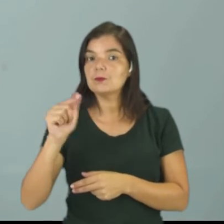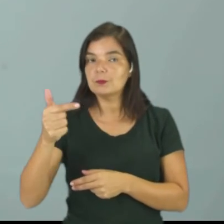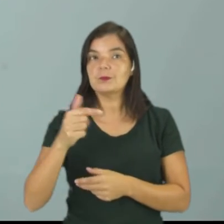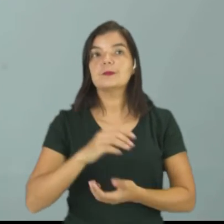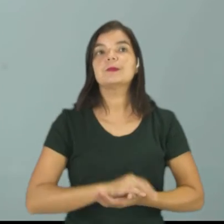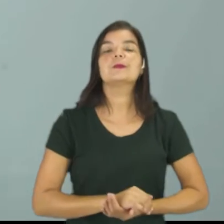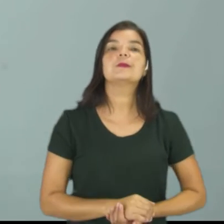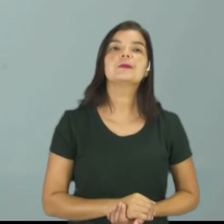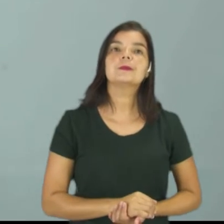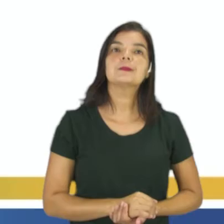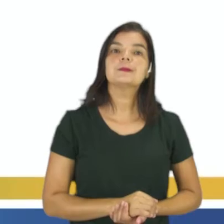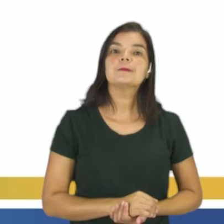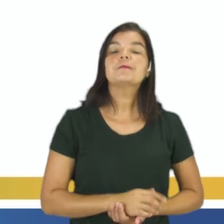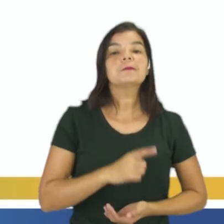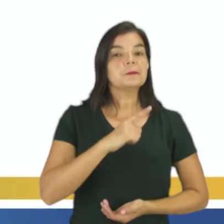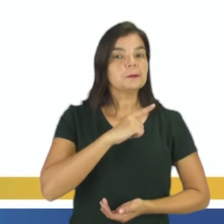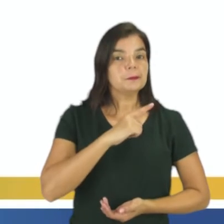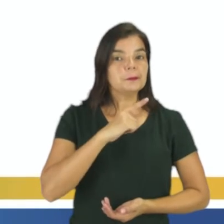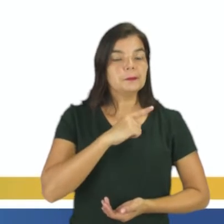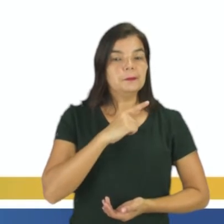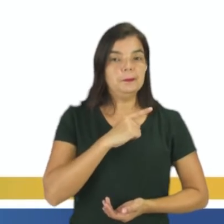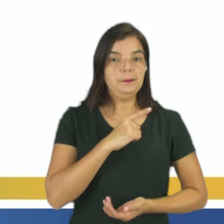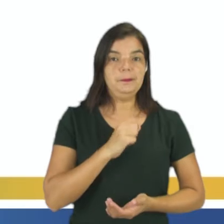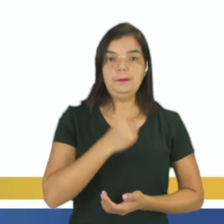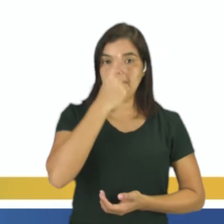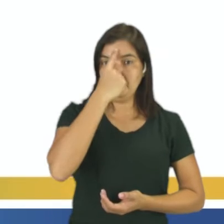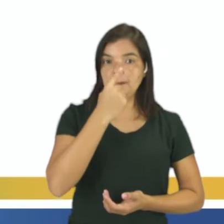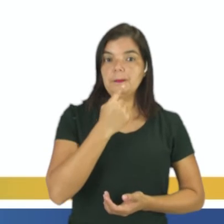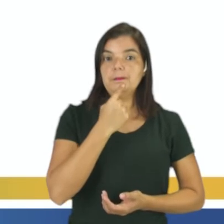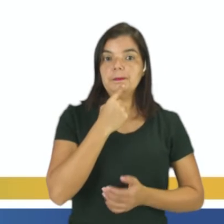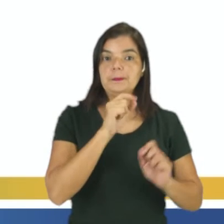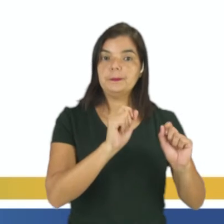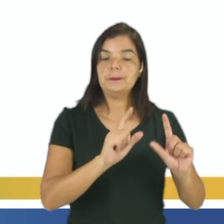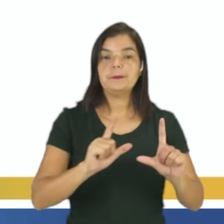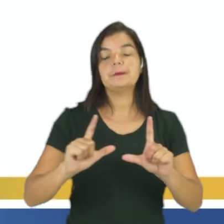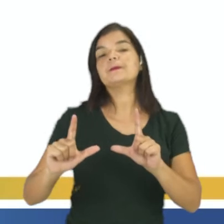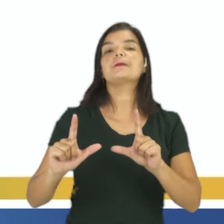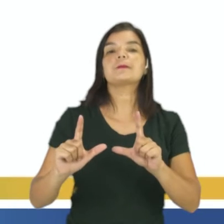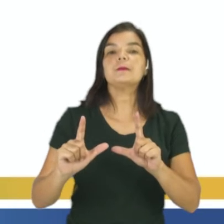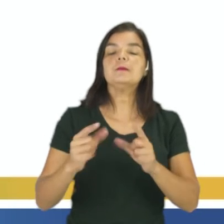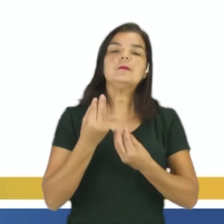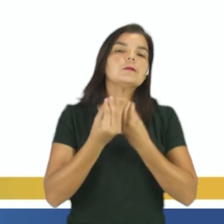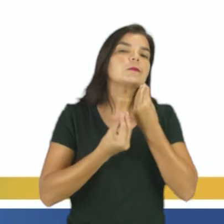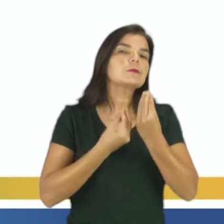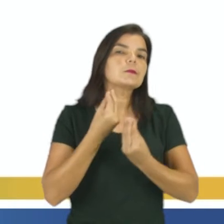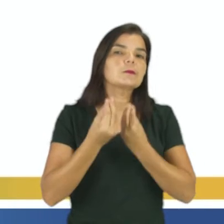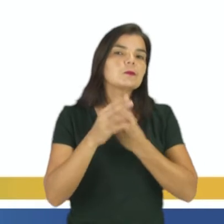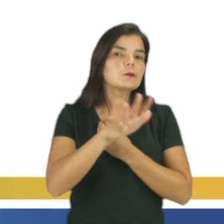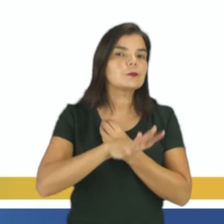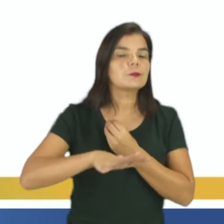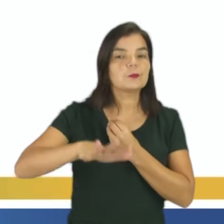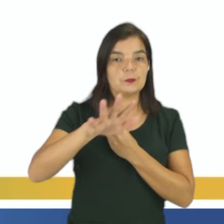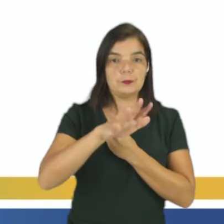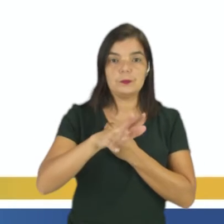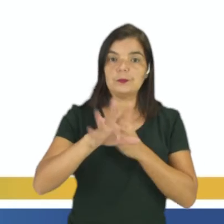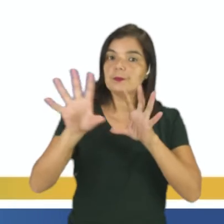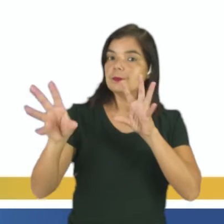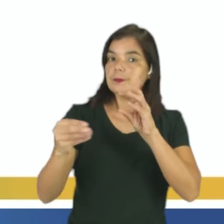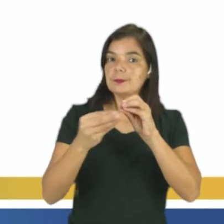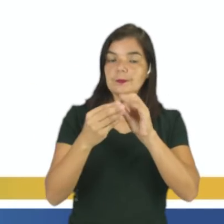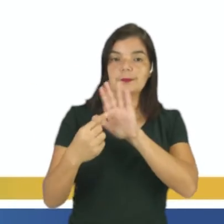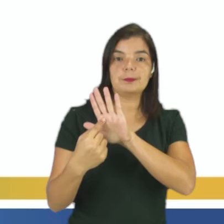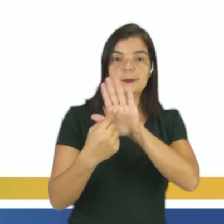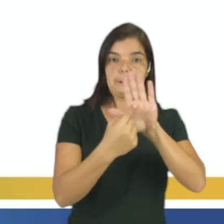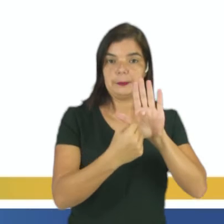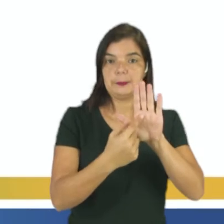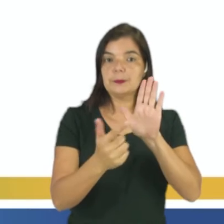certinho? Aqui tem um exemplo, né, de como geralmente a resenha aparece